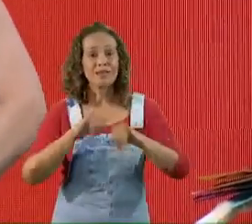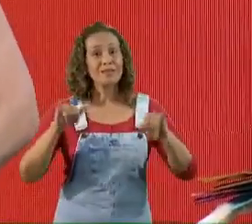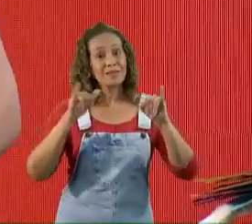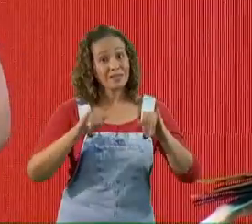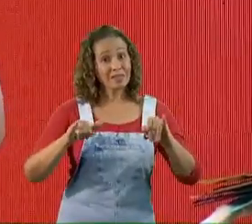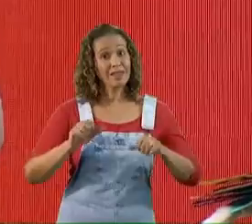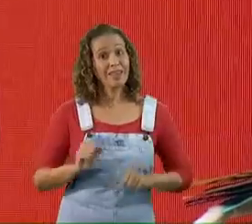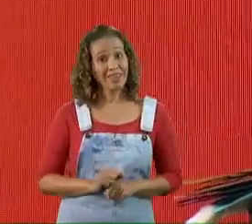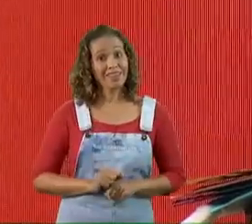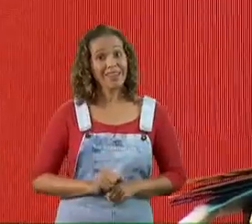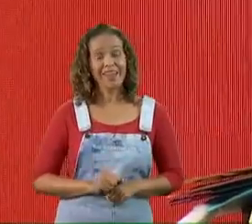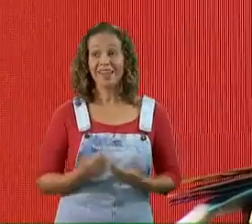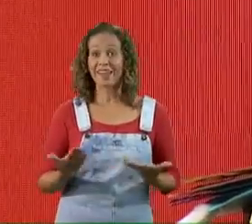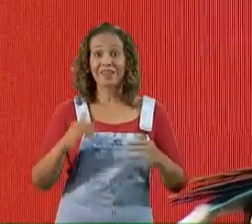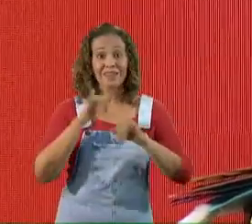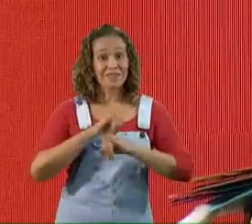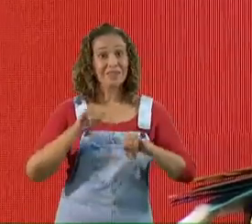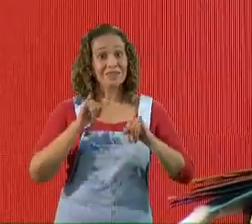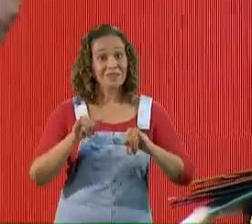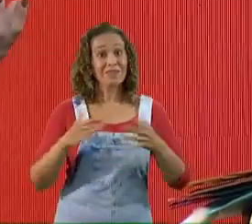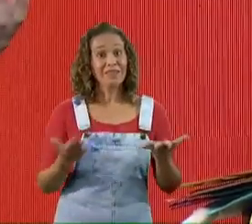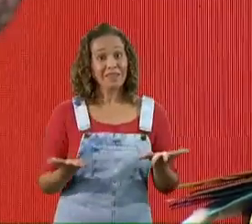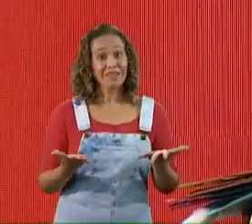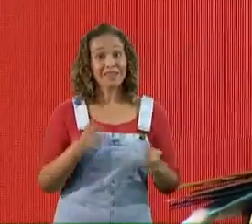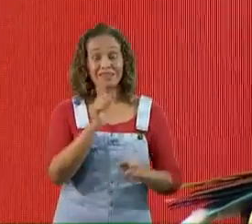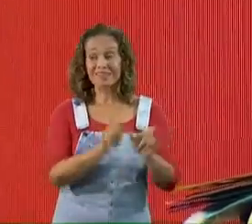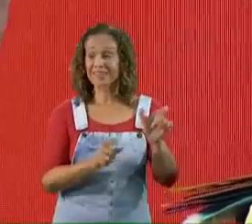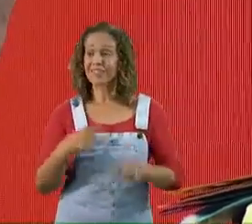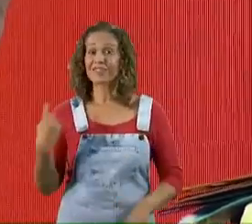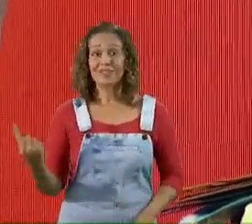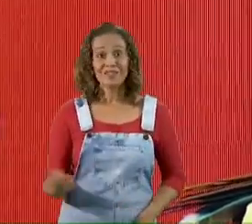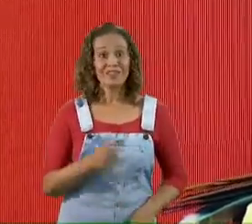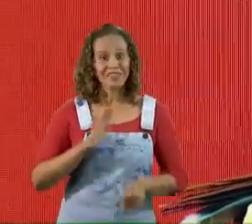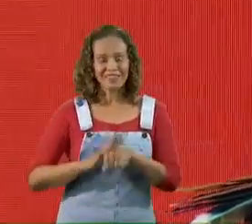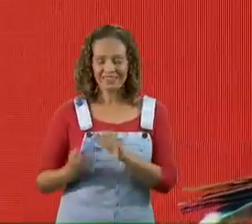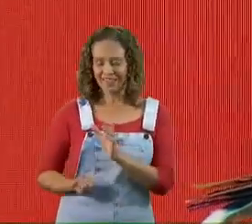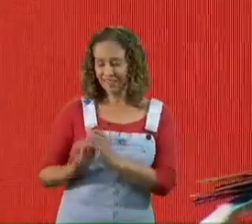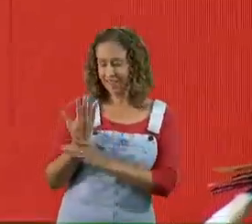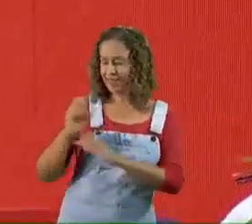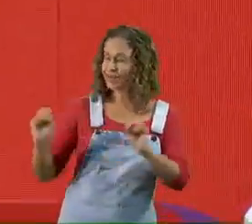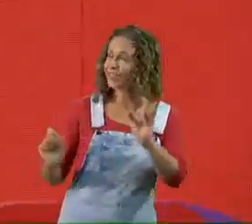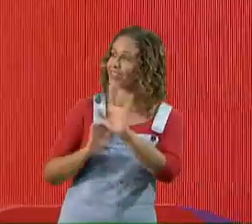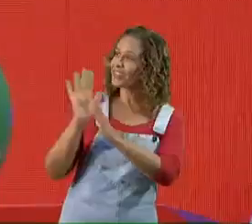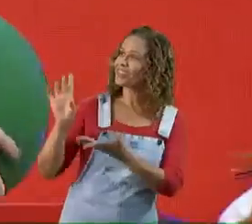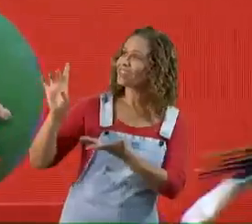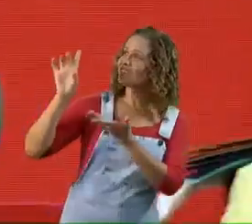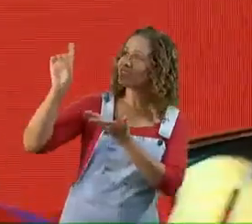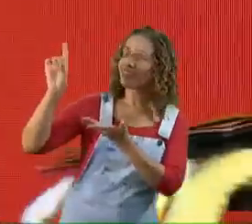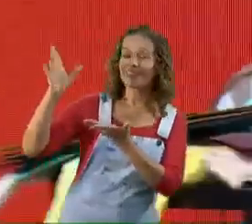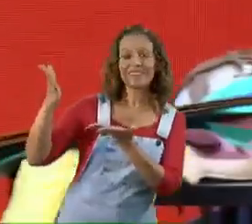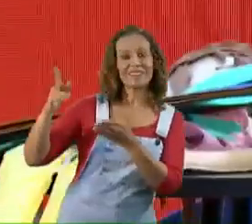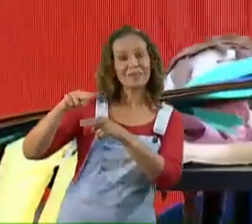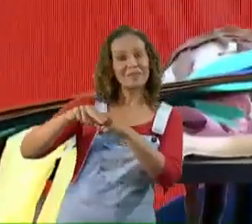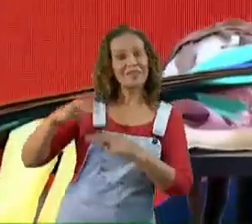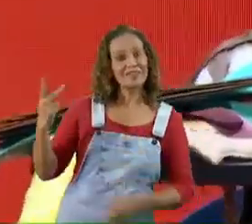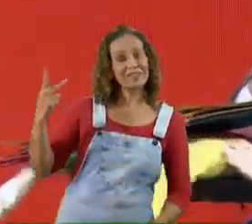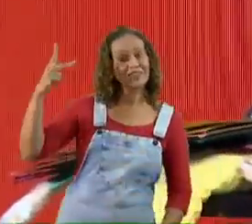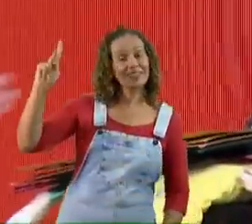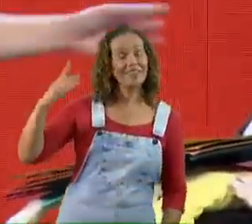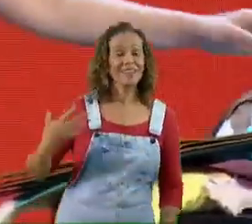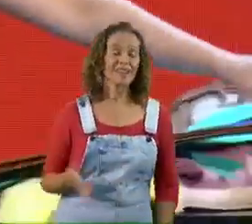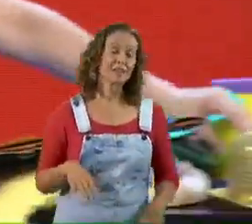pessoas que nós fomos criados para a glória de Deus, para Ele. E assim como